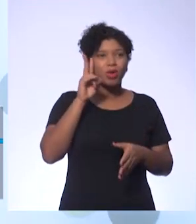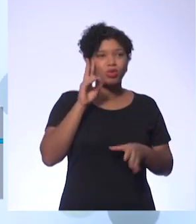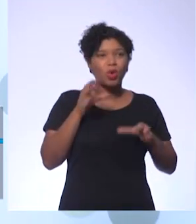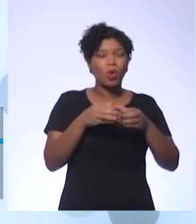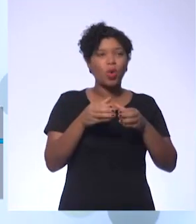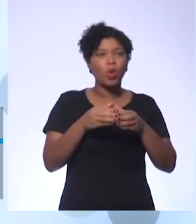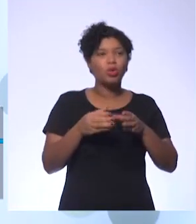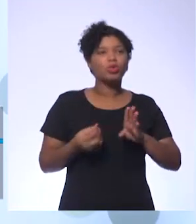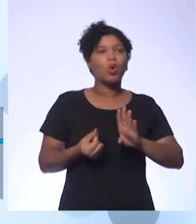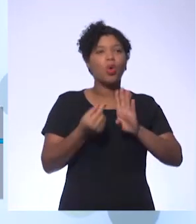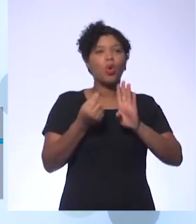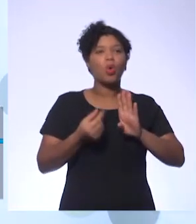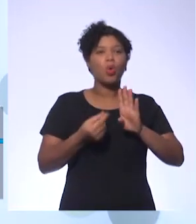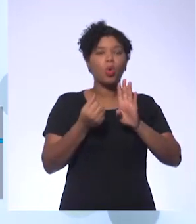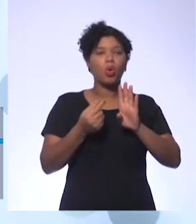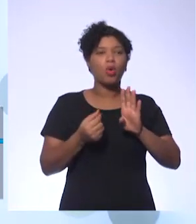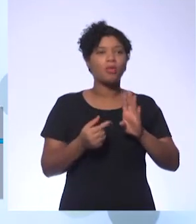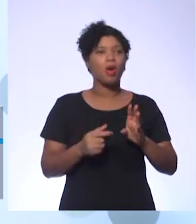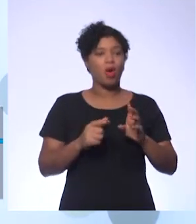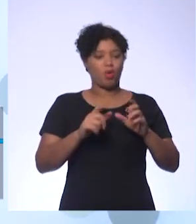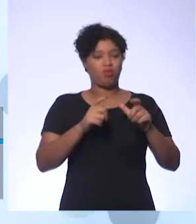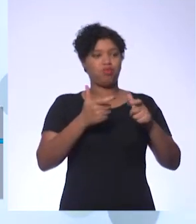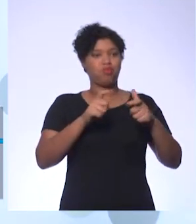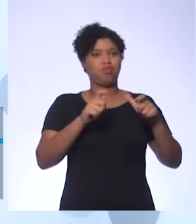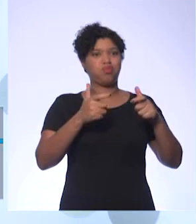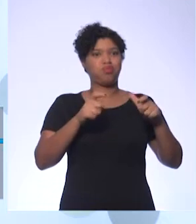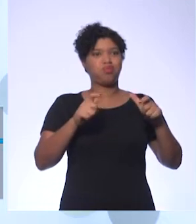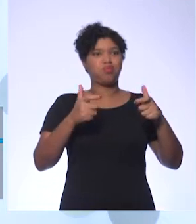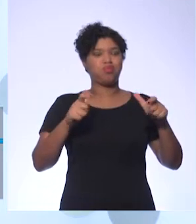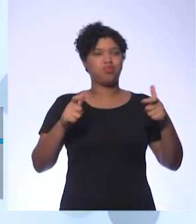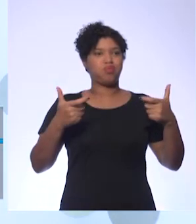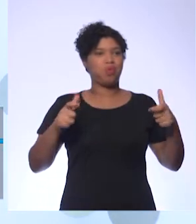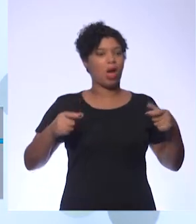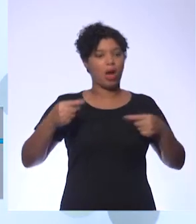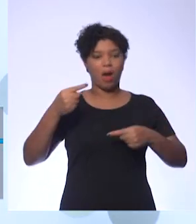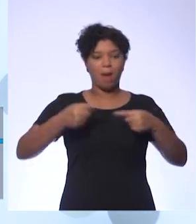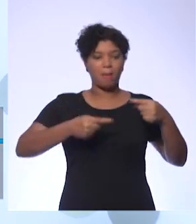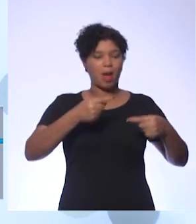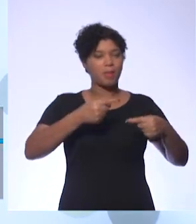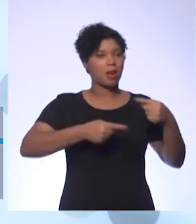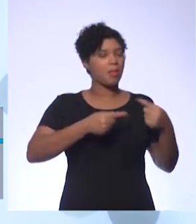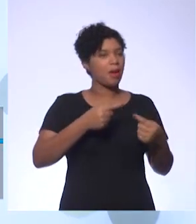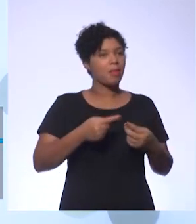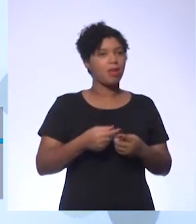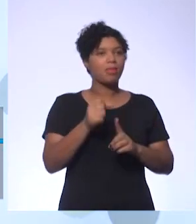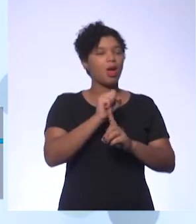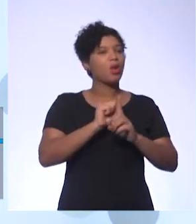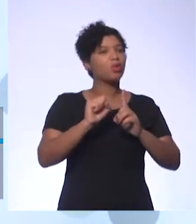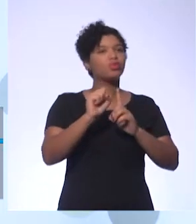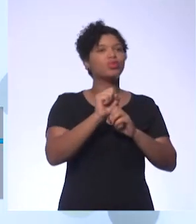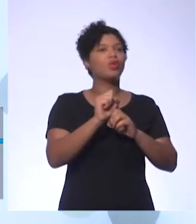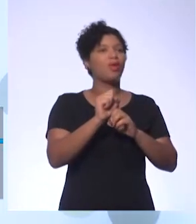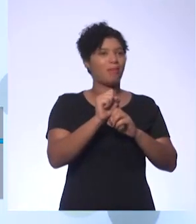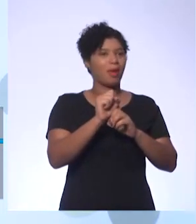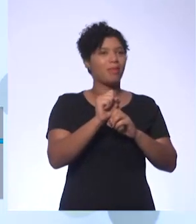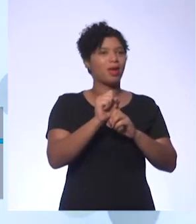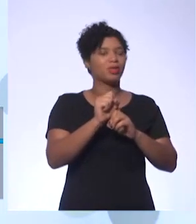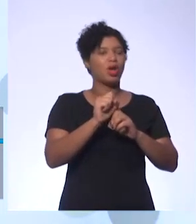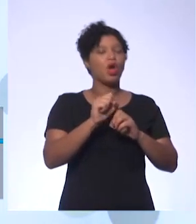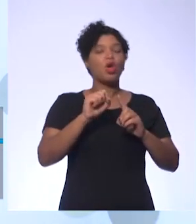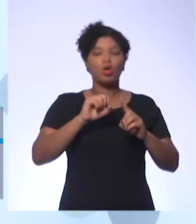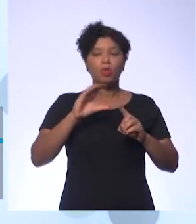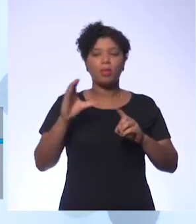está ascendendo economicamente, politicamente, socialmente. Aí juntam todos